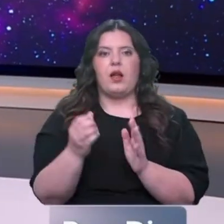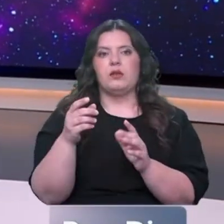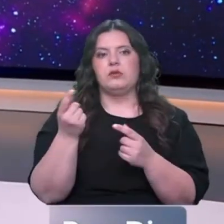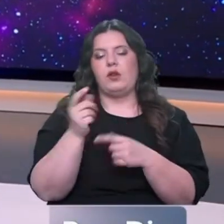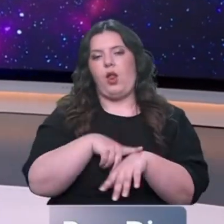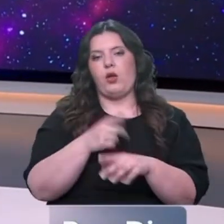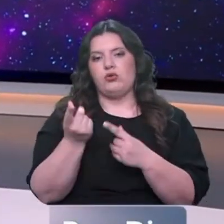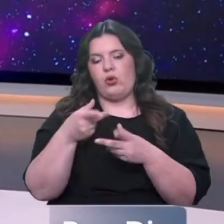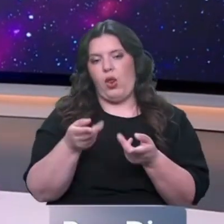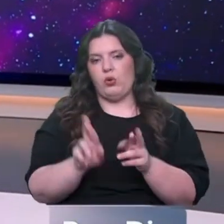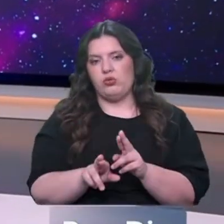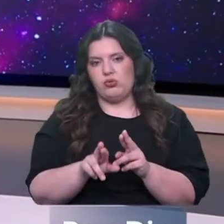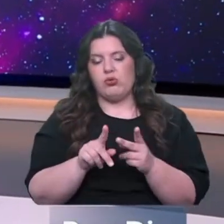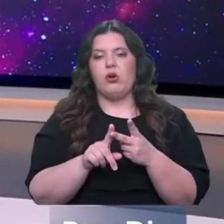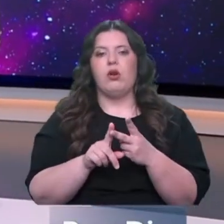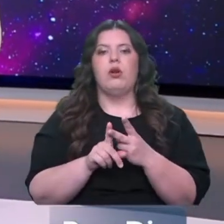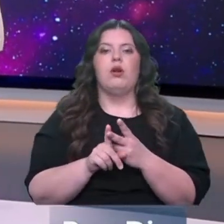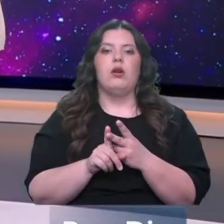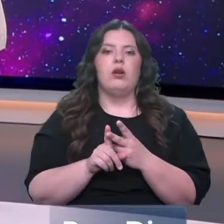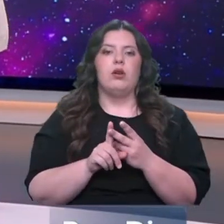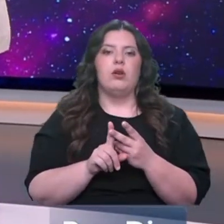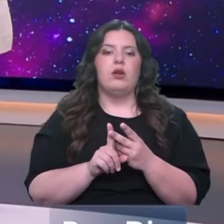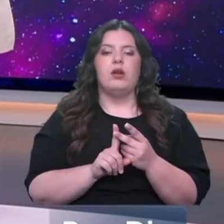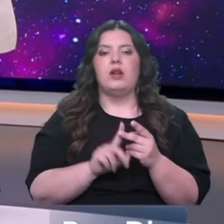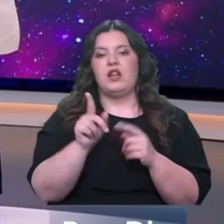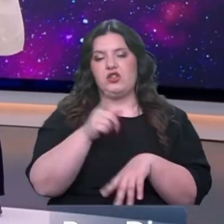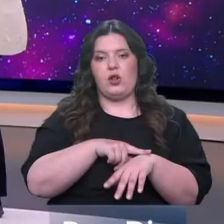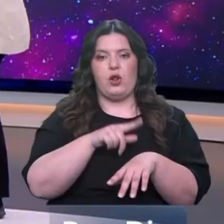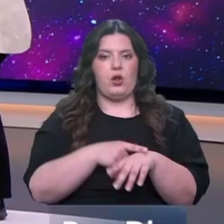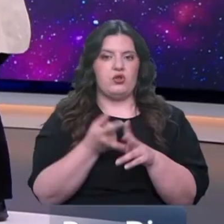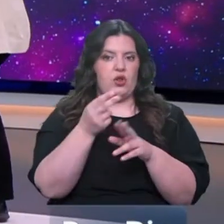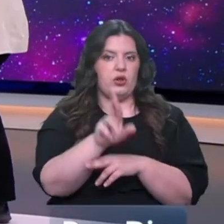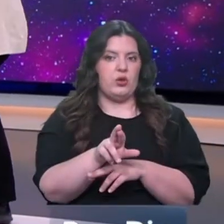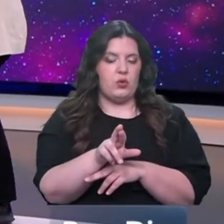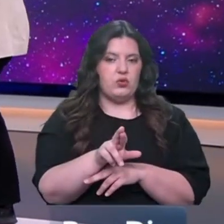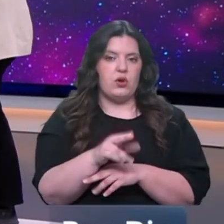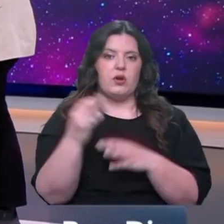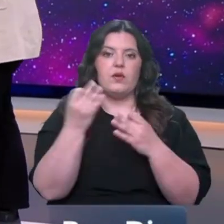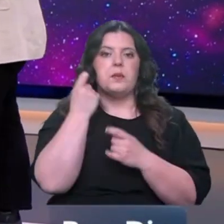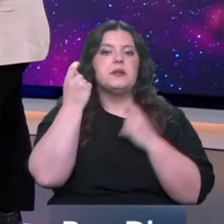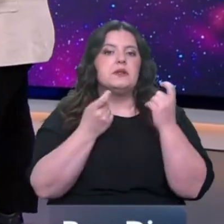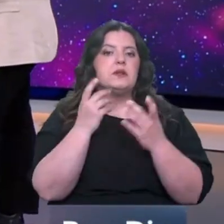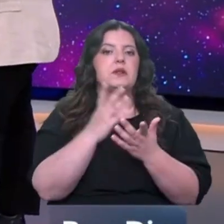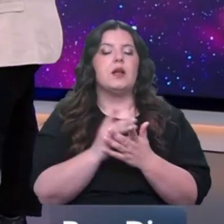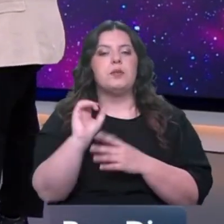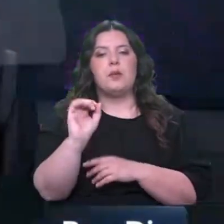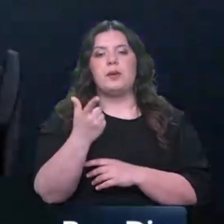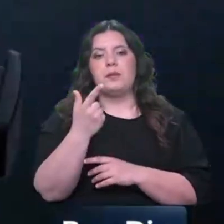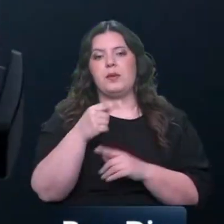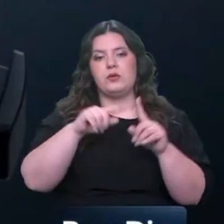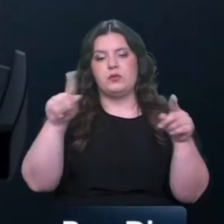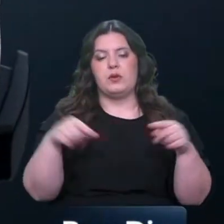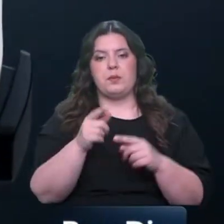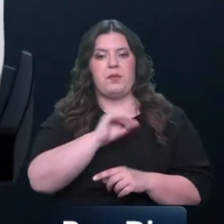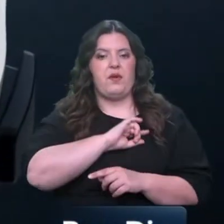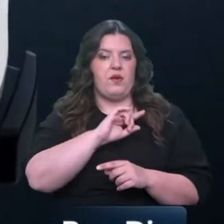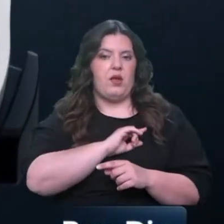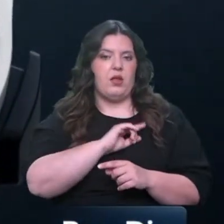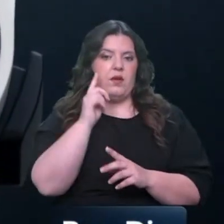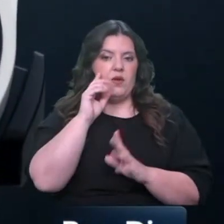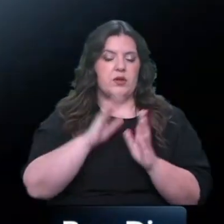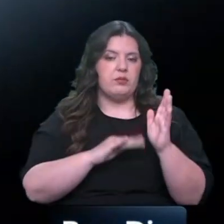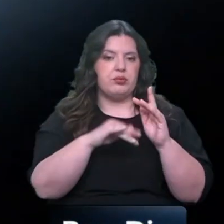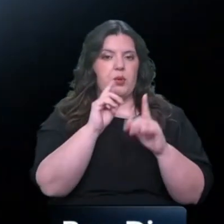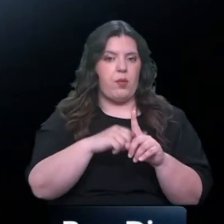luxo IWC este relógio de luxo que foi pensado para a primeira estação privada que vai ser lançada